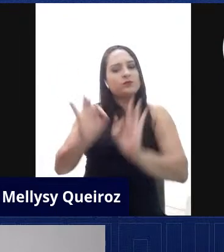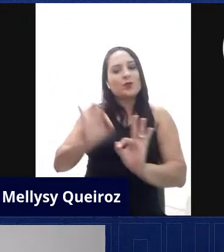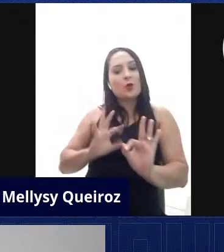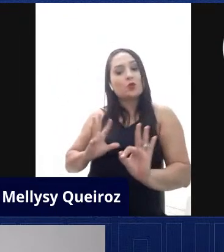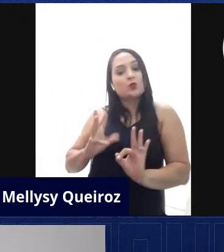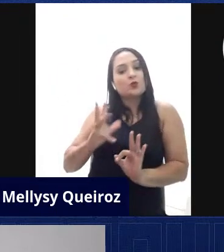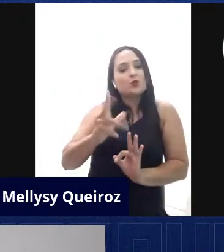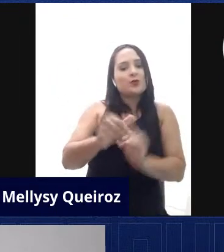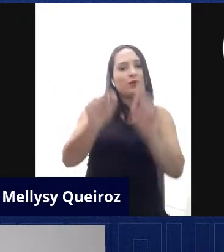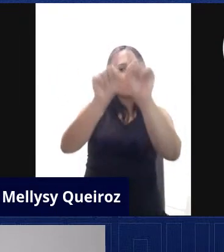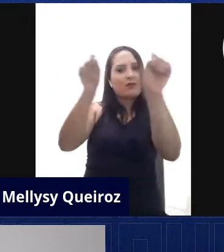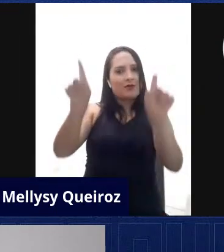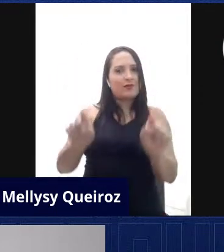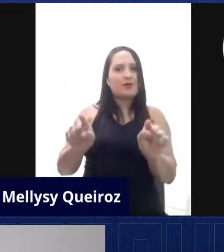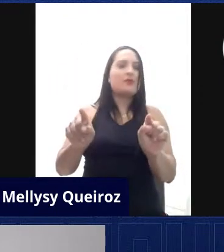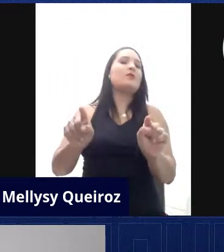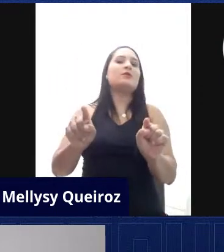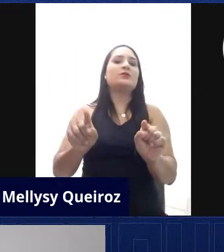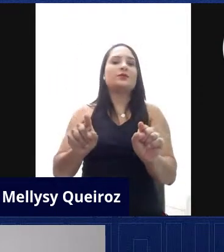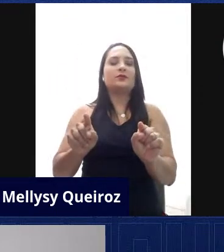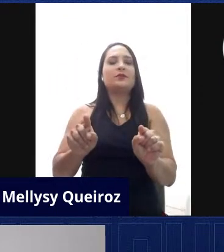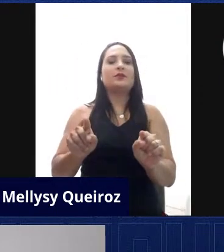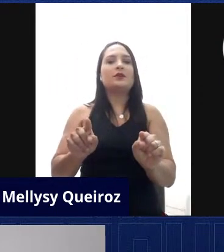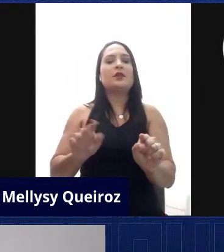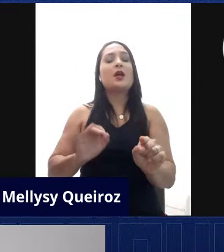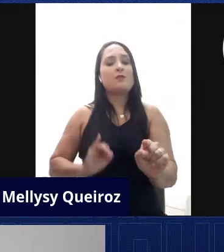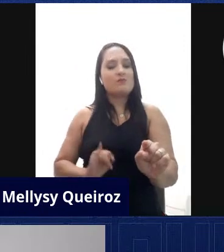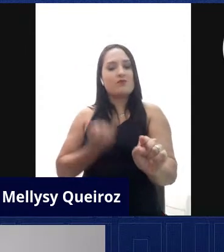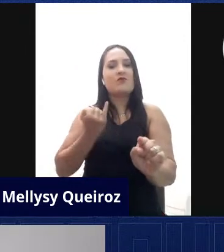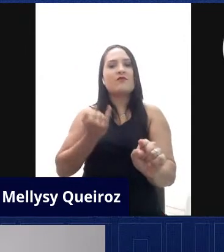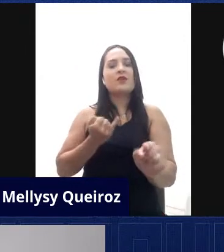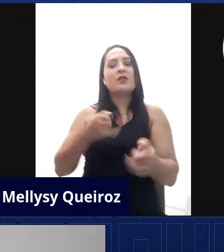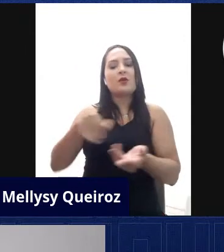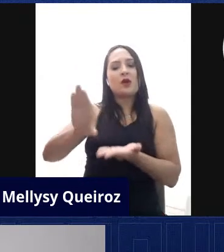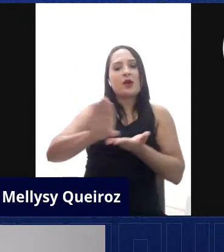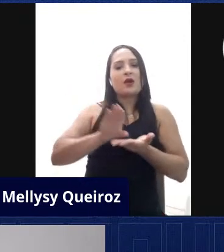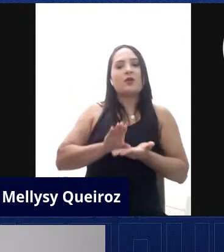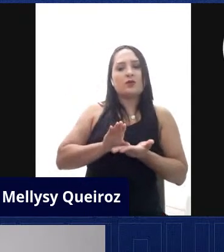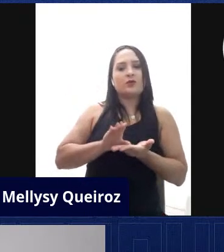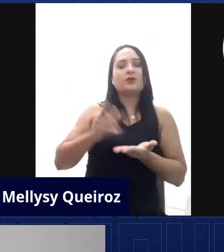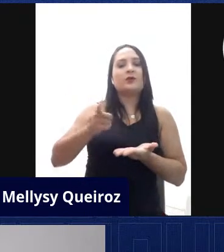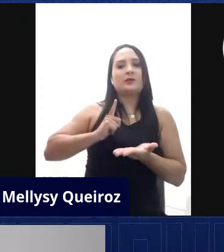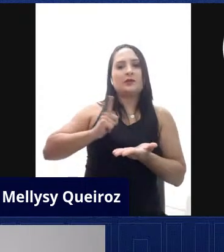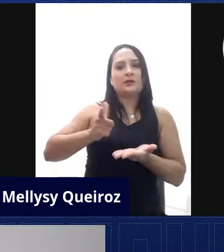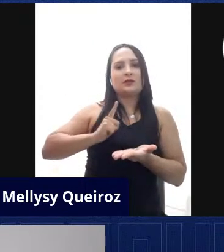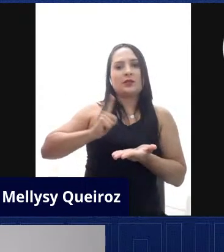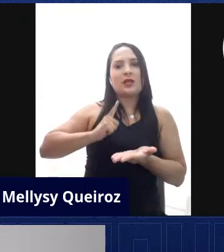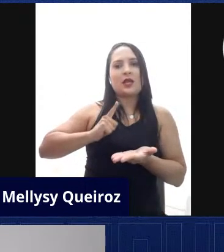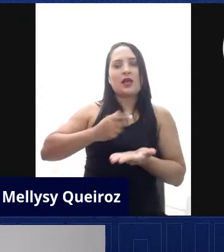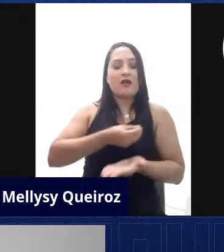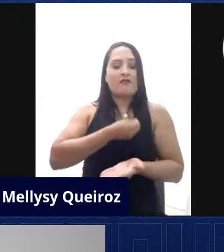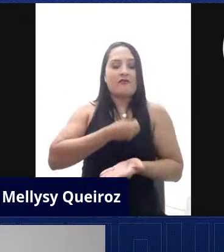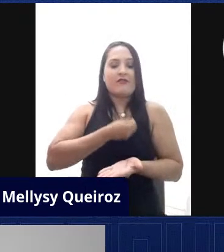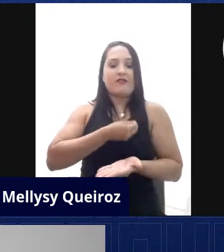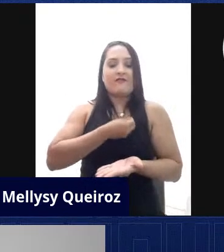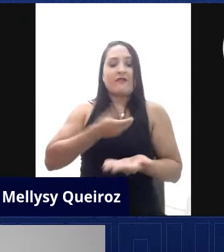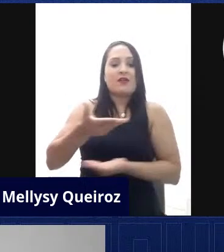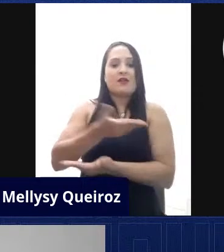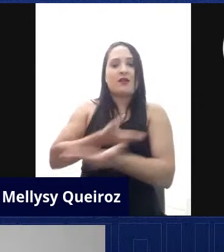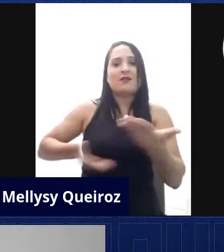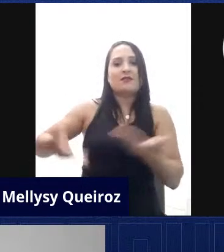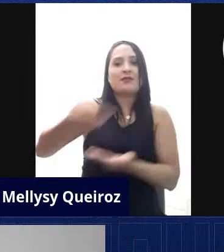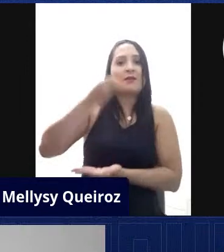claro, mas a gente aproveitou esse momento, os recursos que nós tínhamos, a vivência com as mulheres, as experiências de